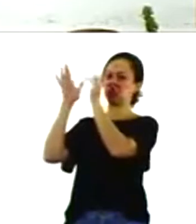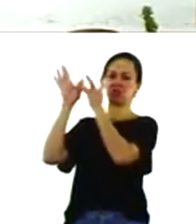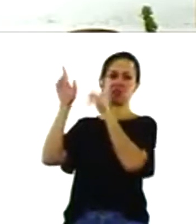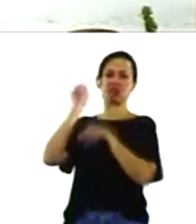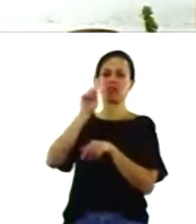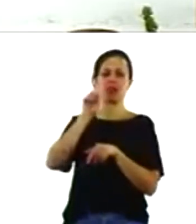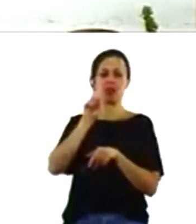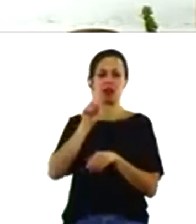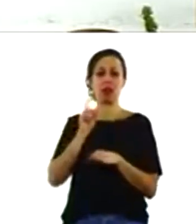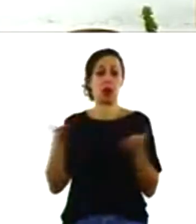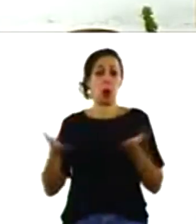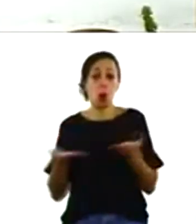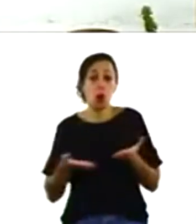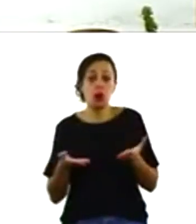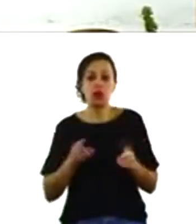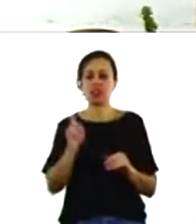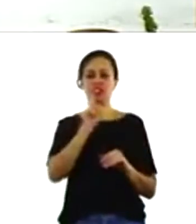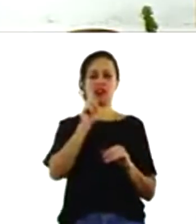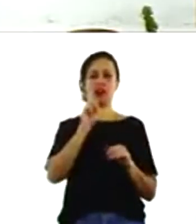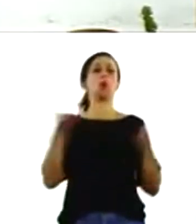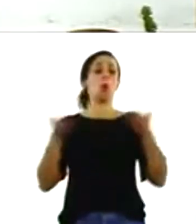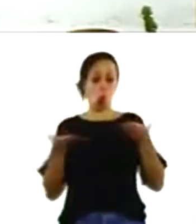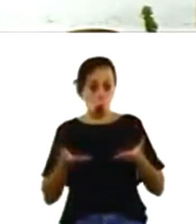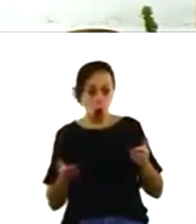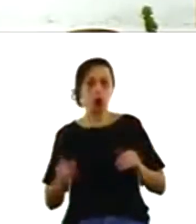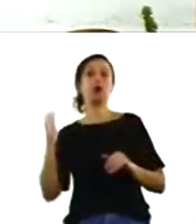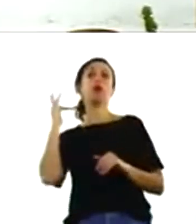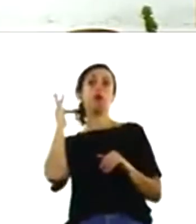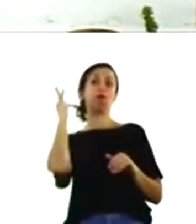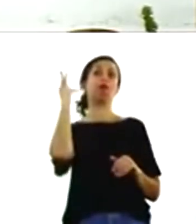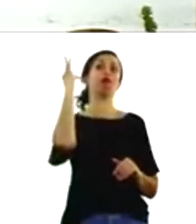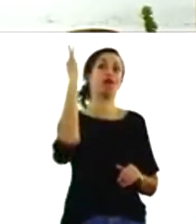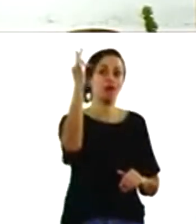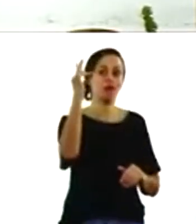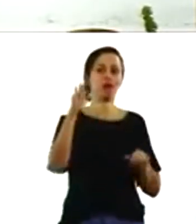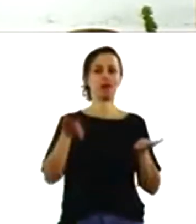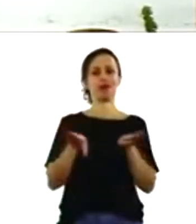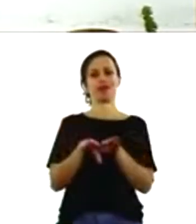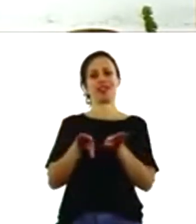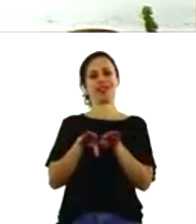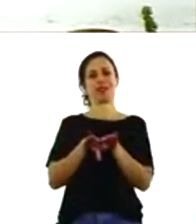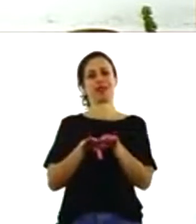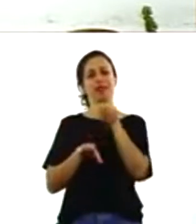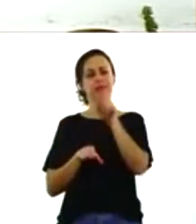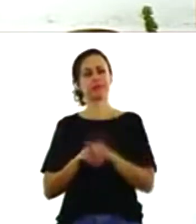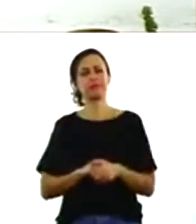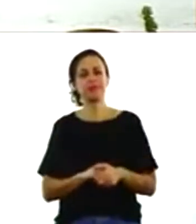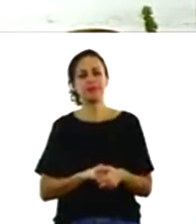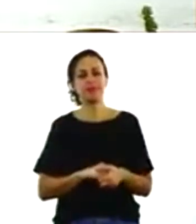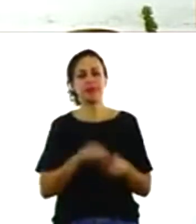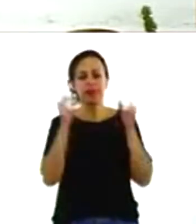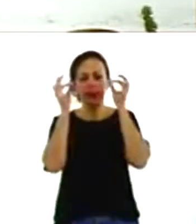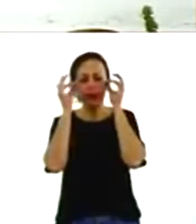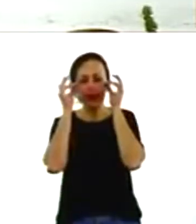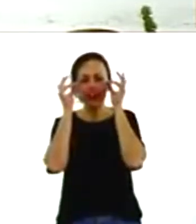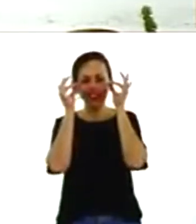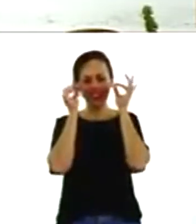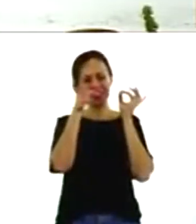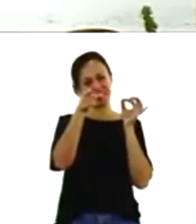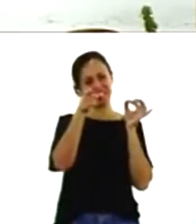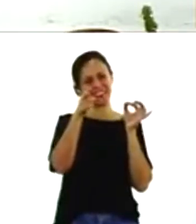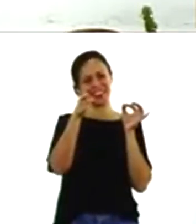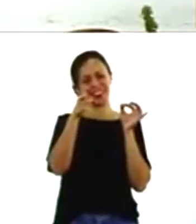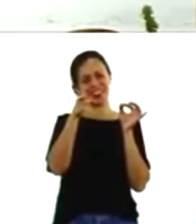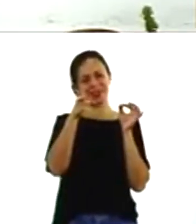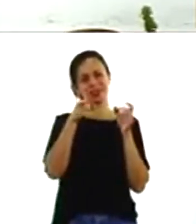no vindouro. Preste bem atenção, querido. Você vai a Efésios 6, o apóstolo Paulo diz